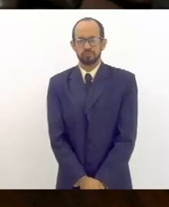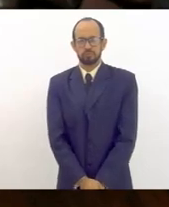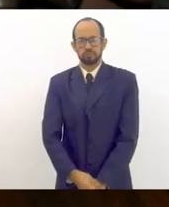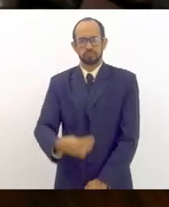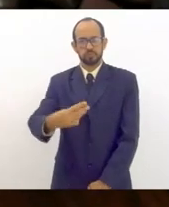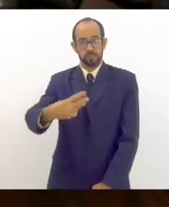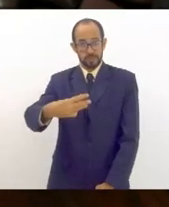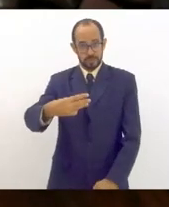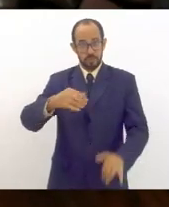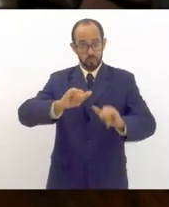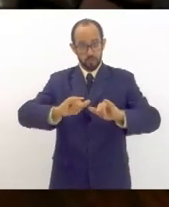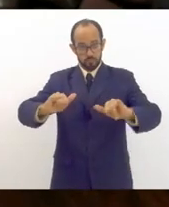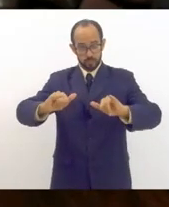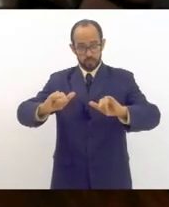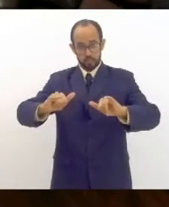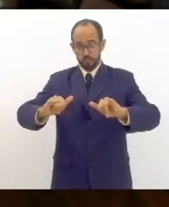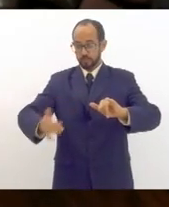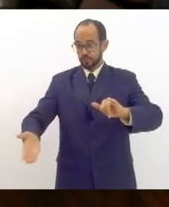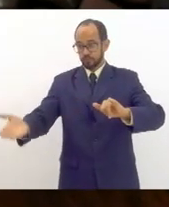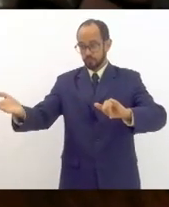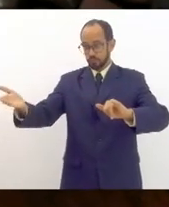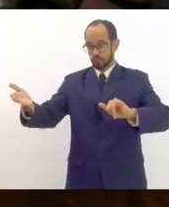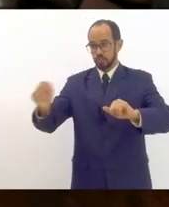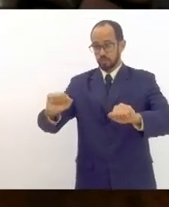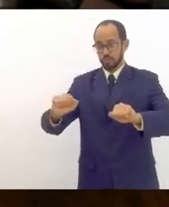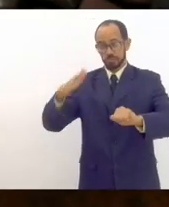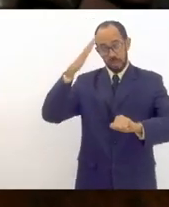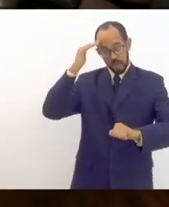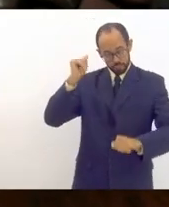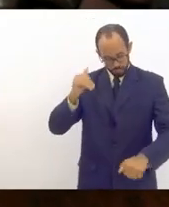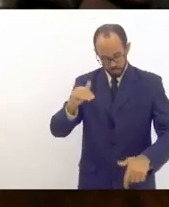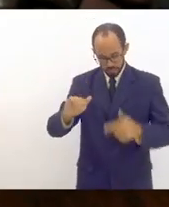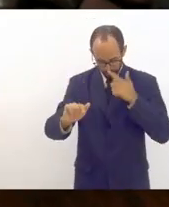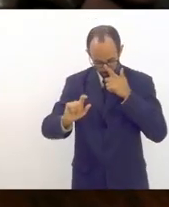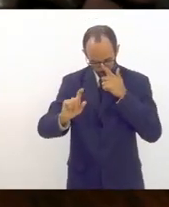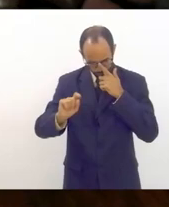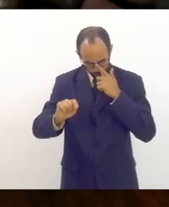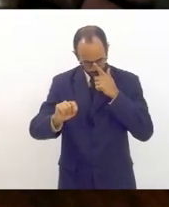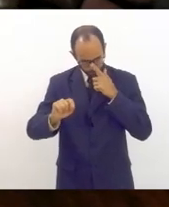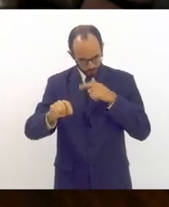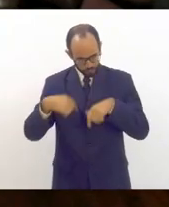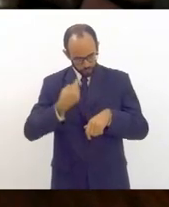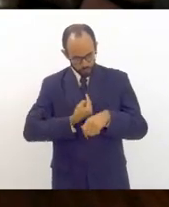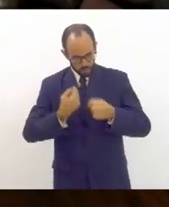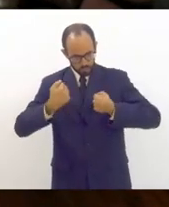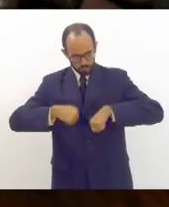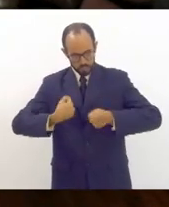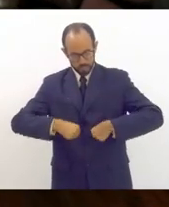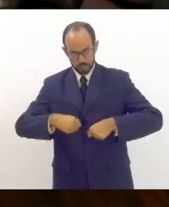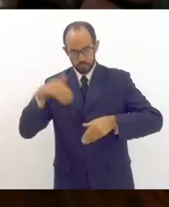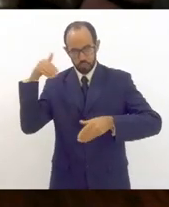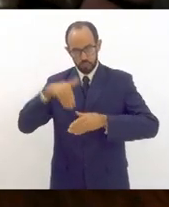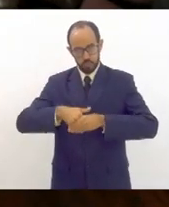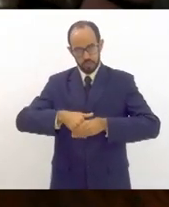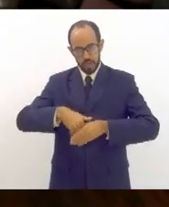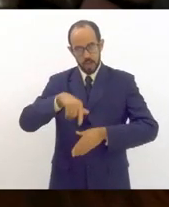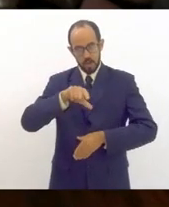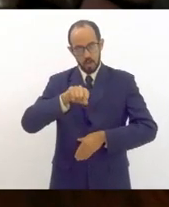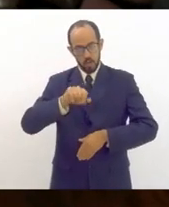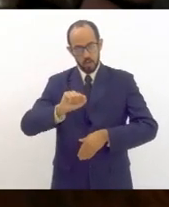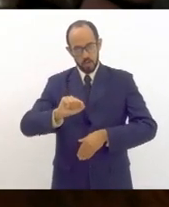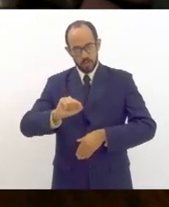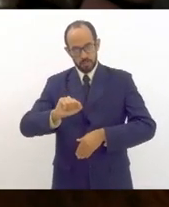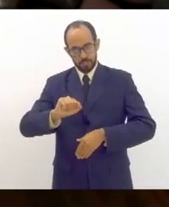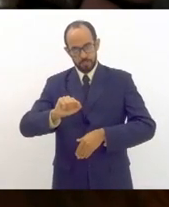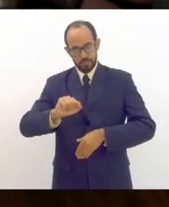terceira alerta. Vossa Excelência sabe que ainda precisamos votar a LOA e